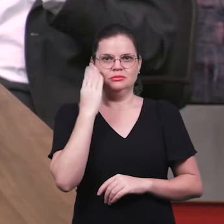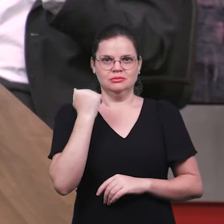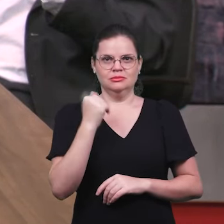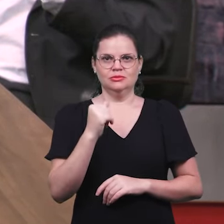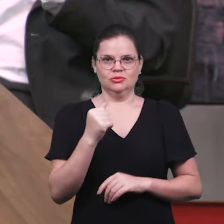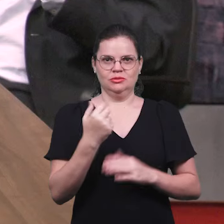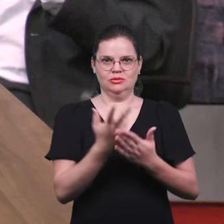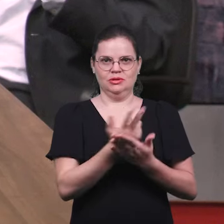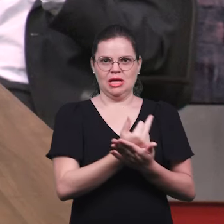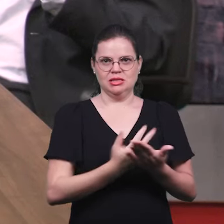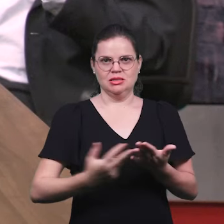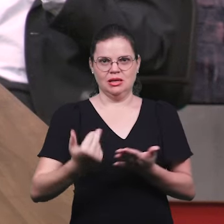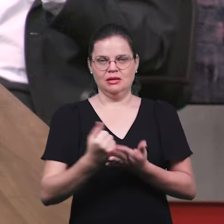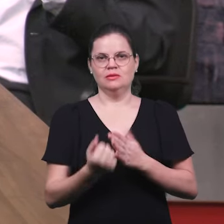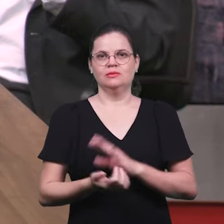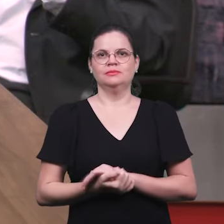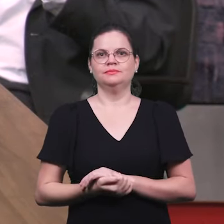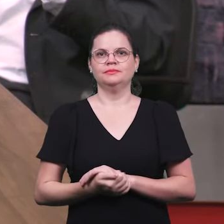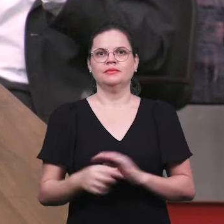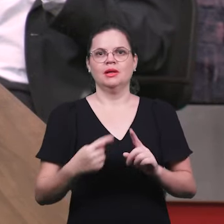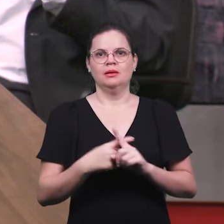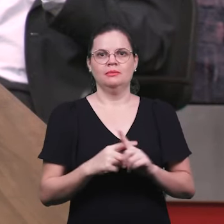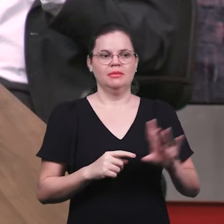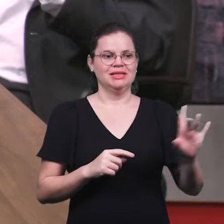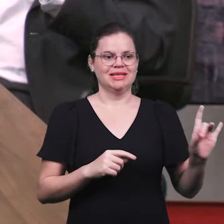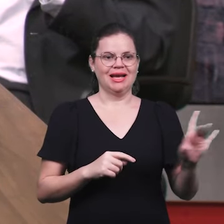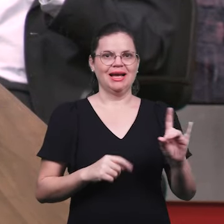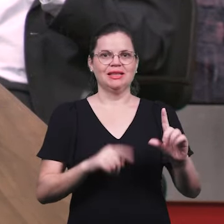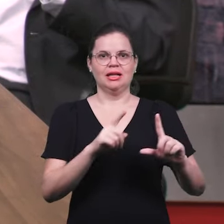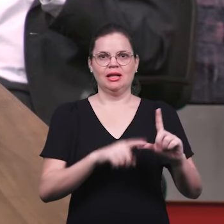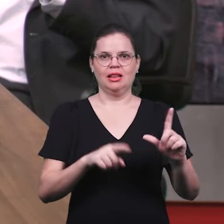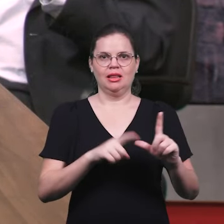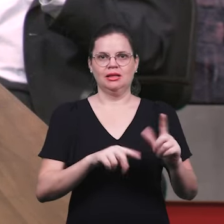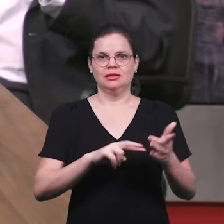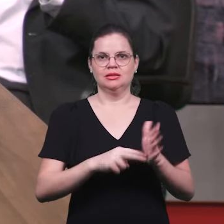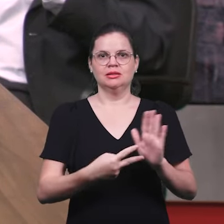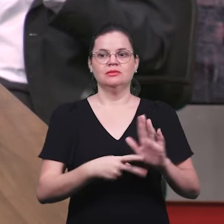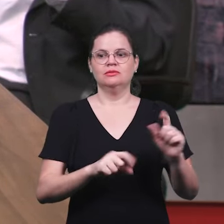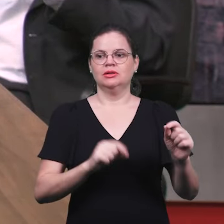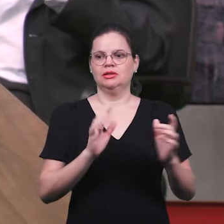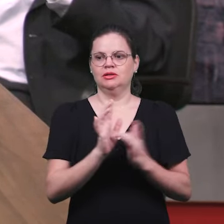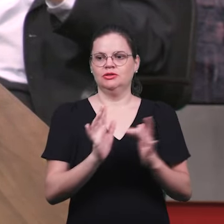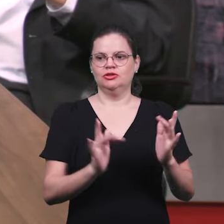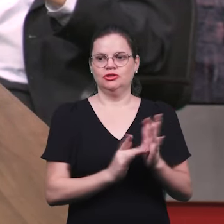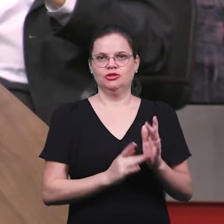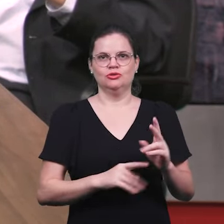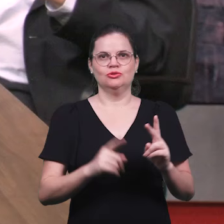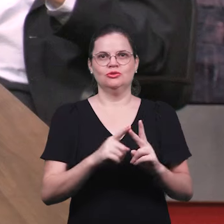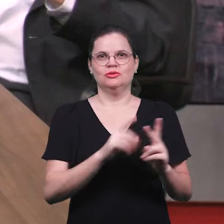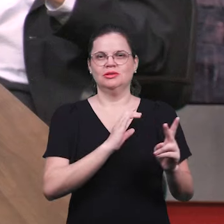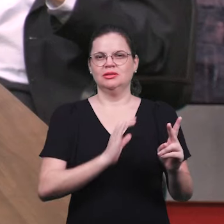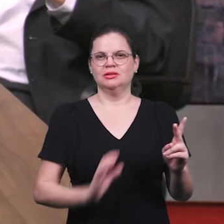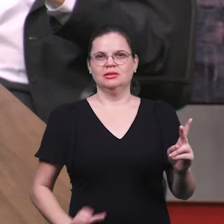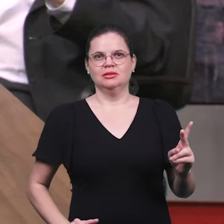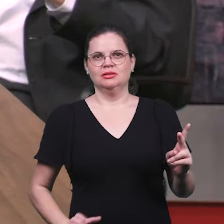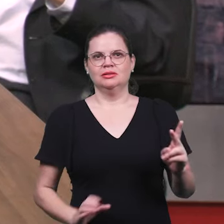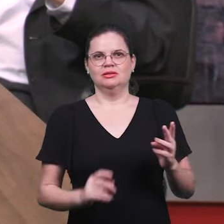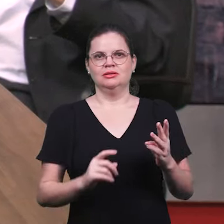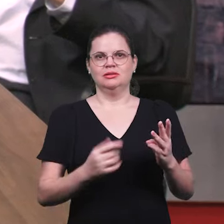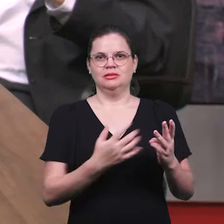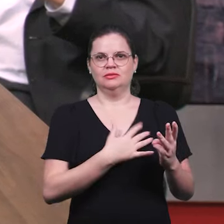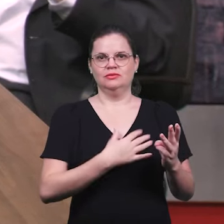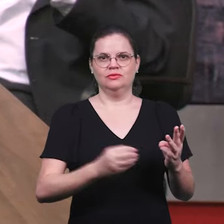ictus significa Jesus, Cristo, eu não vou saber dizer direito. Filho de